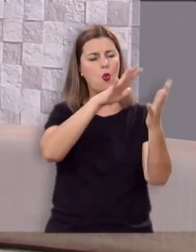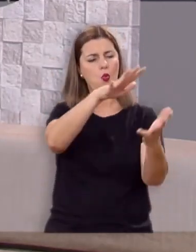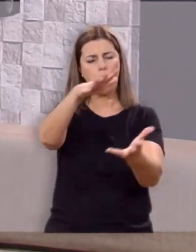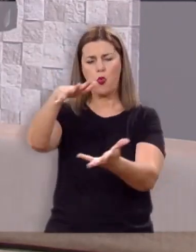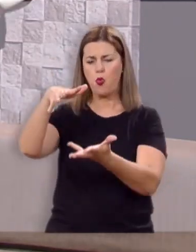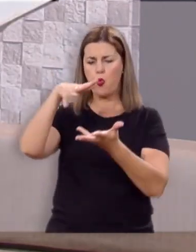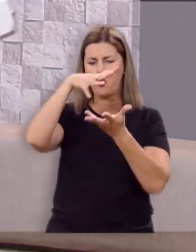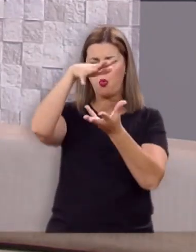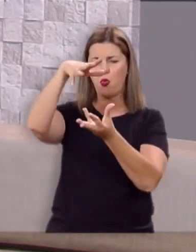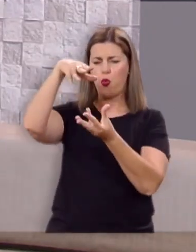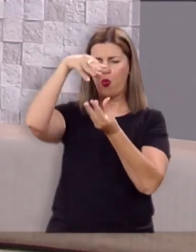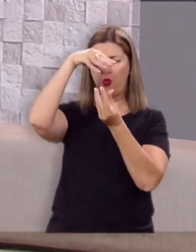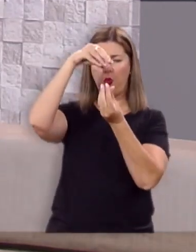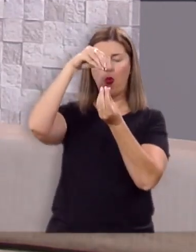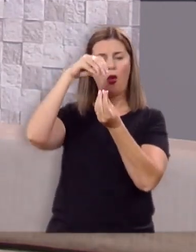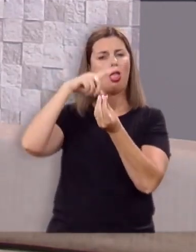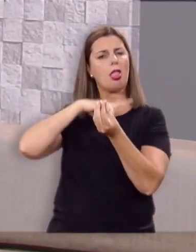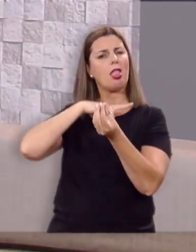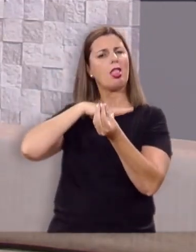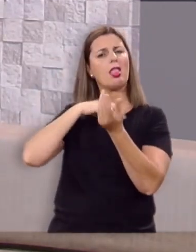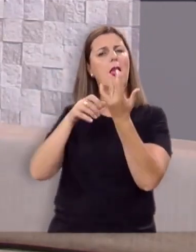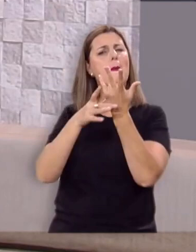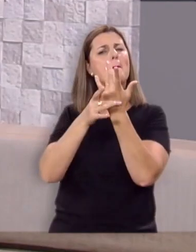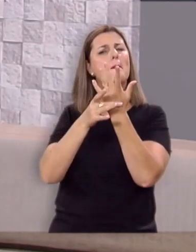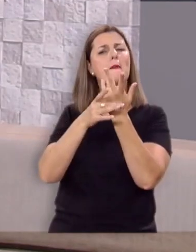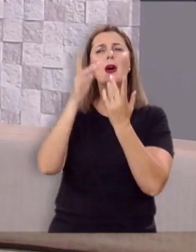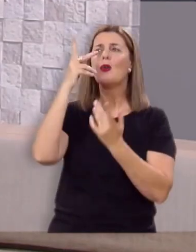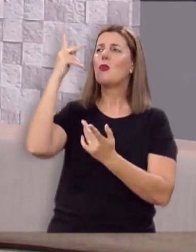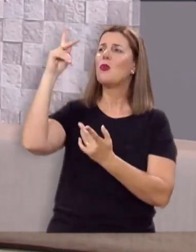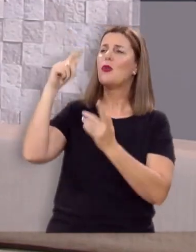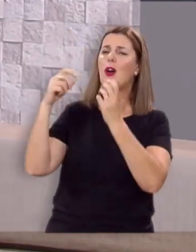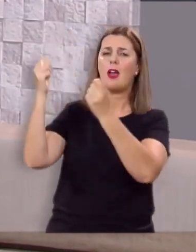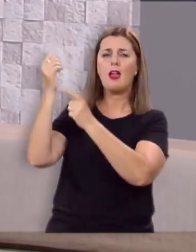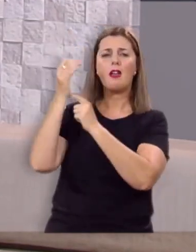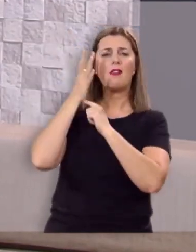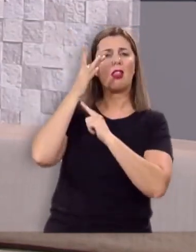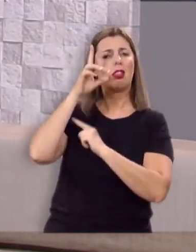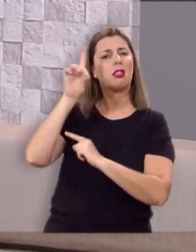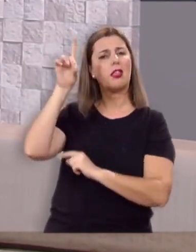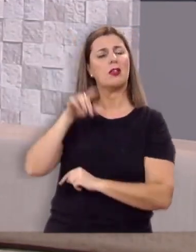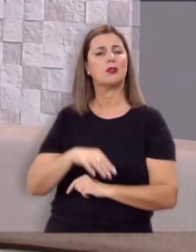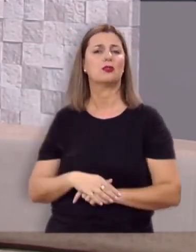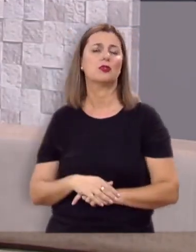esse vasto universo tem as digitais do Criador. Ele veio para revelar Deus.